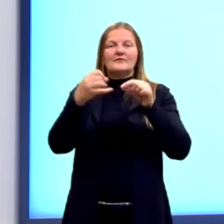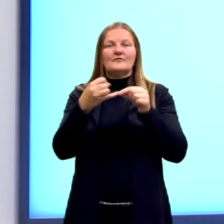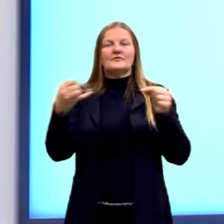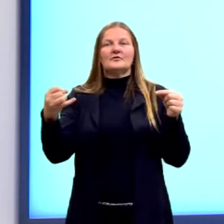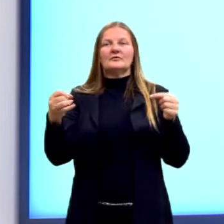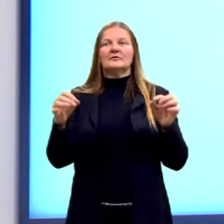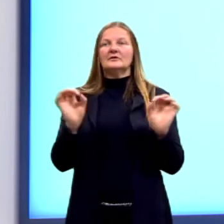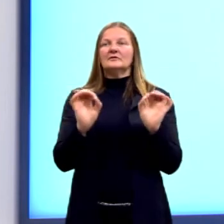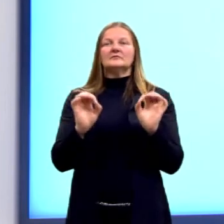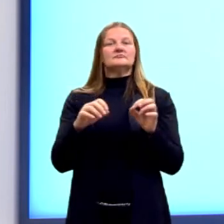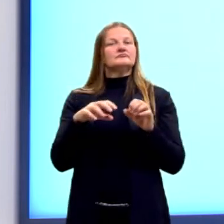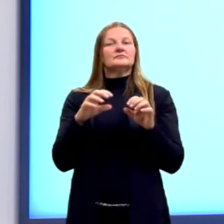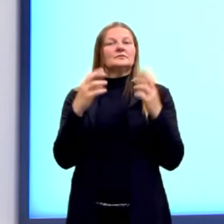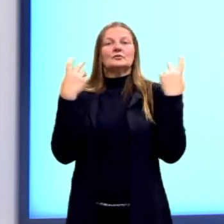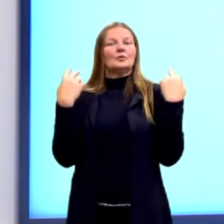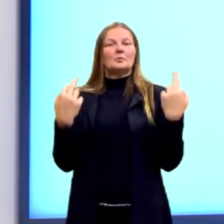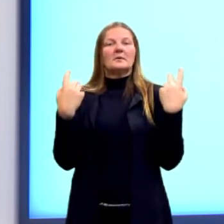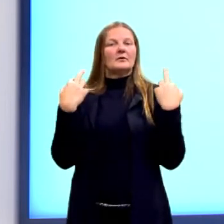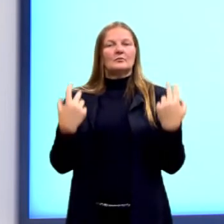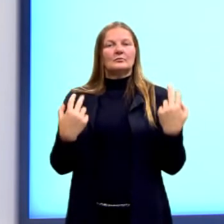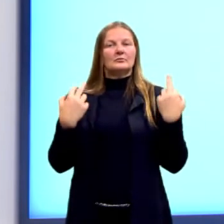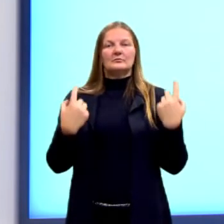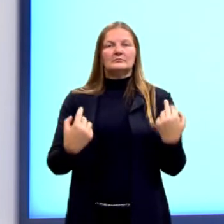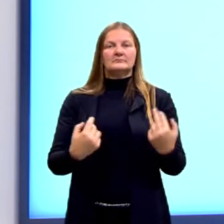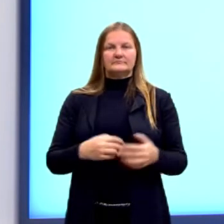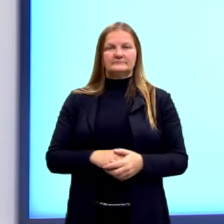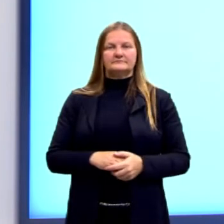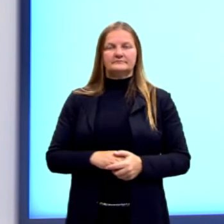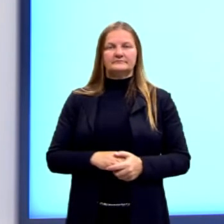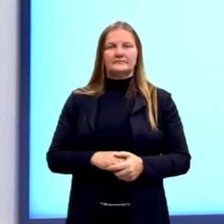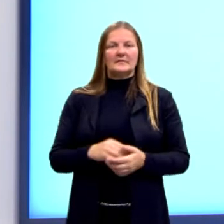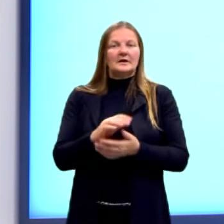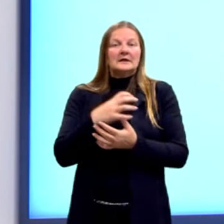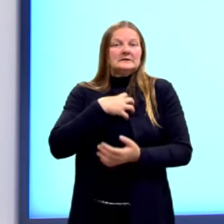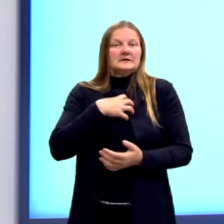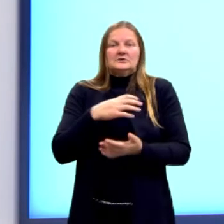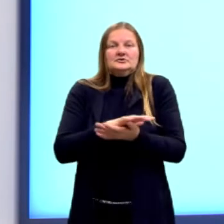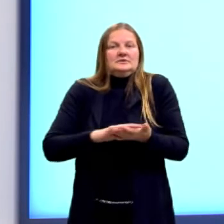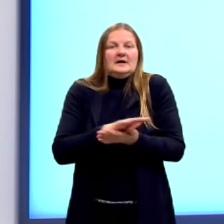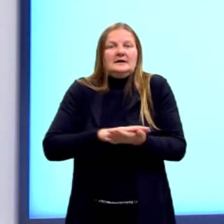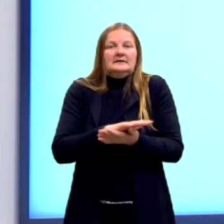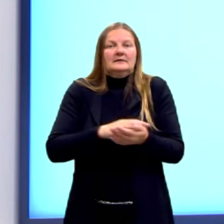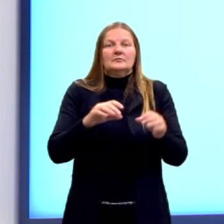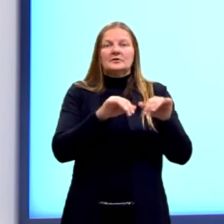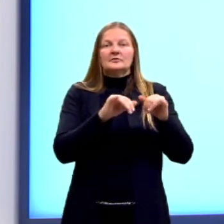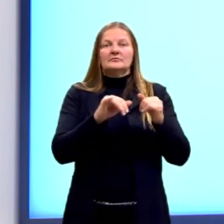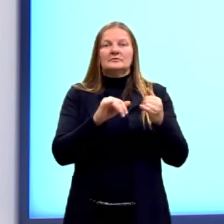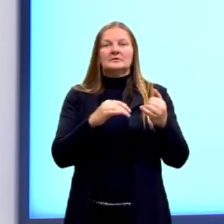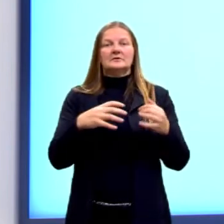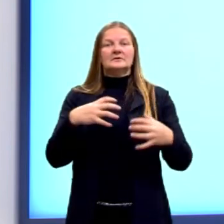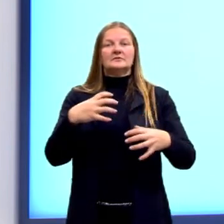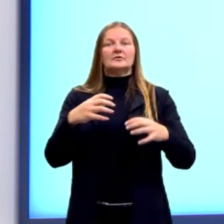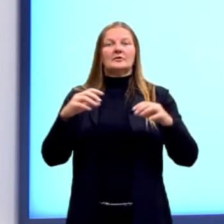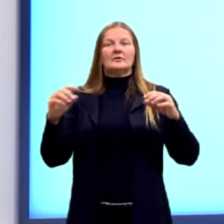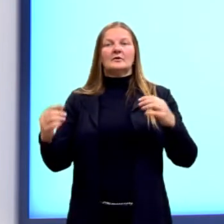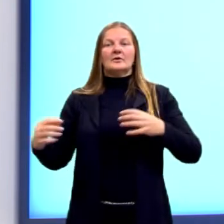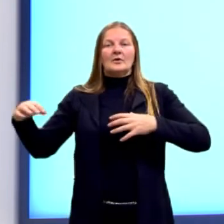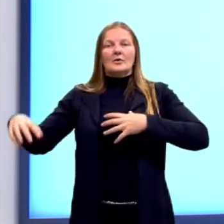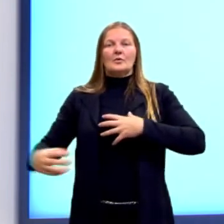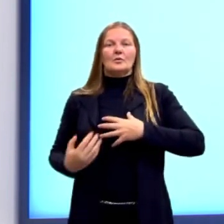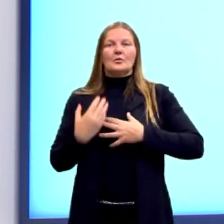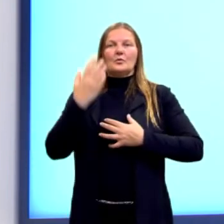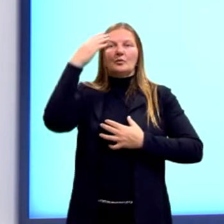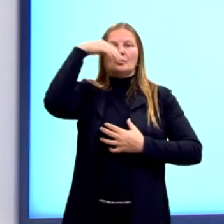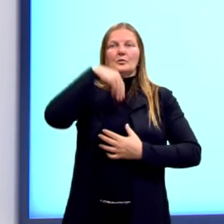tempo então ele fica aqui em cima do Fio tranquilo ele não senti nada porque essa carga né Ela simplesmente fui pelo